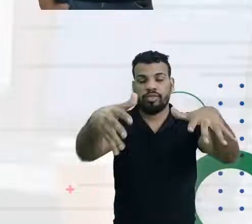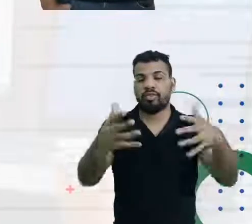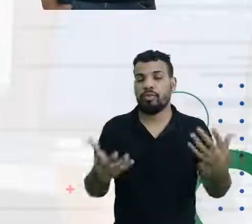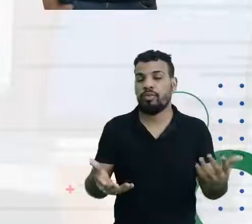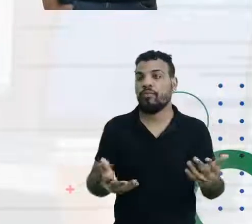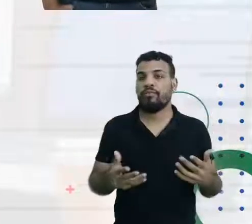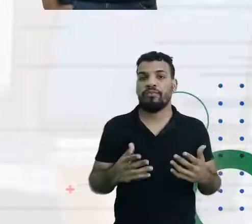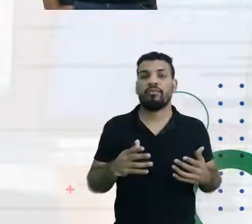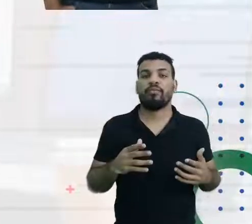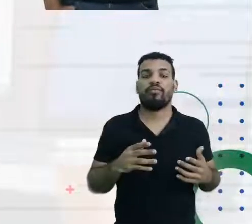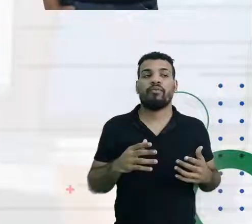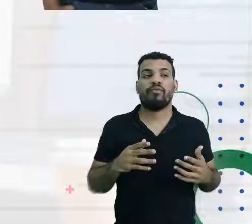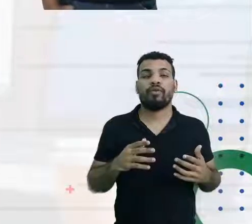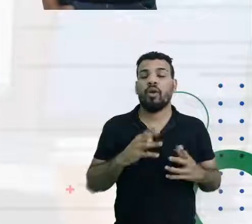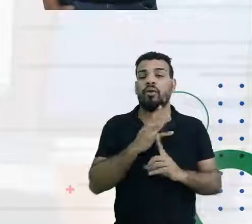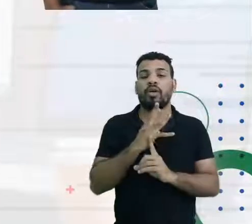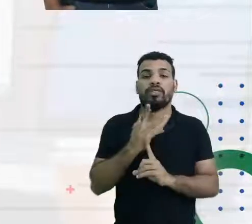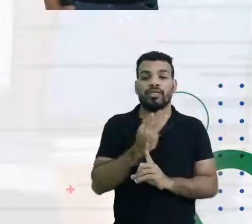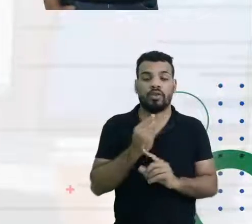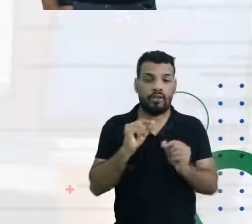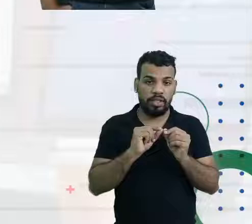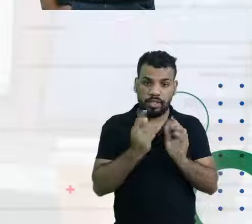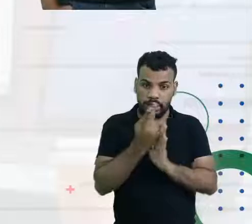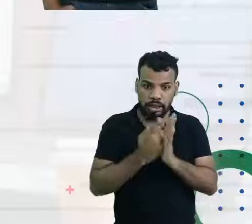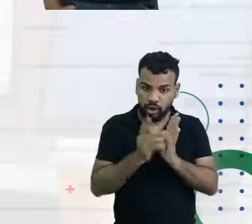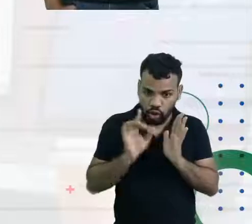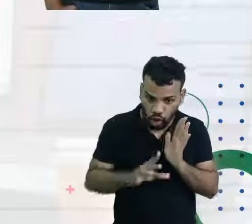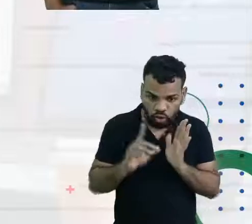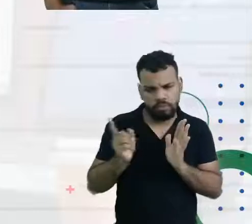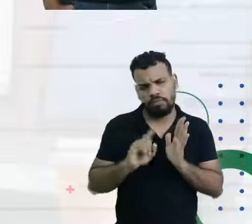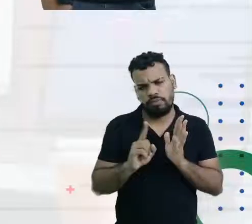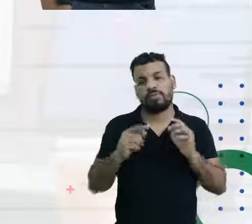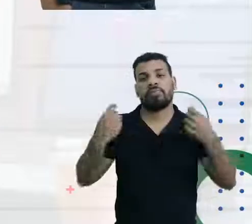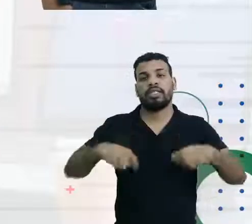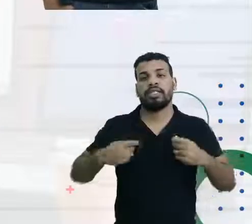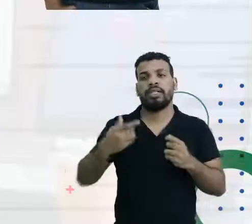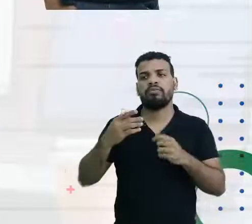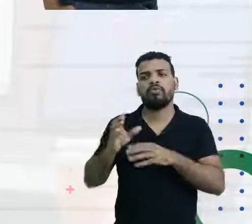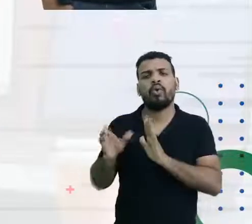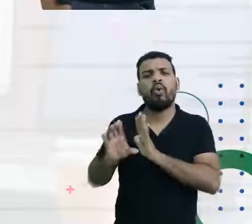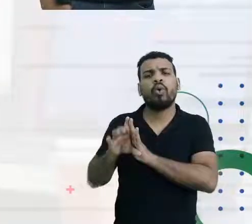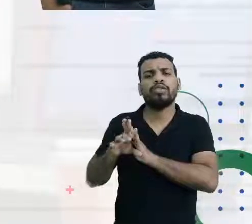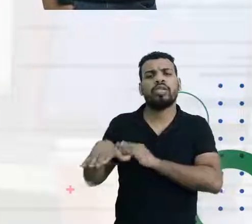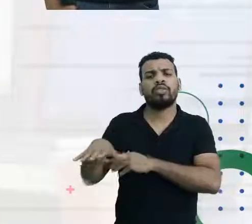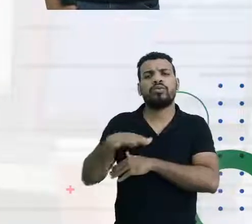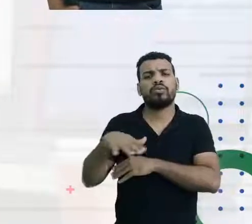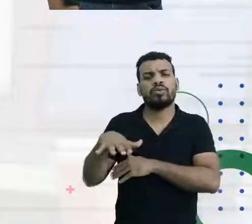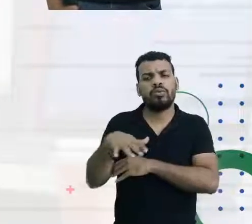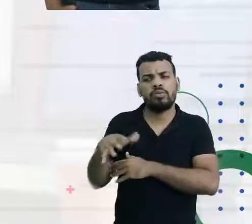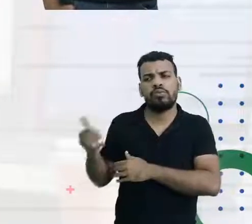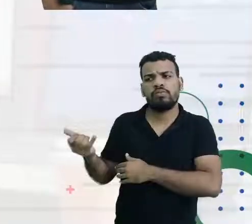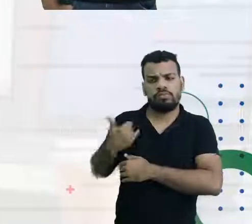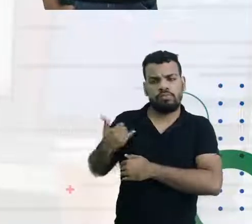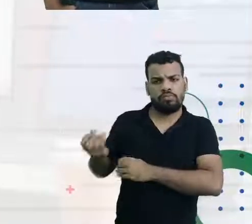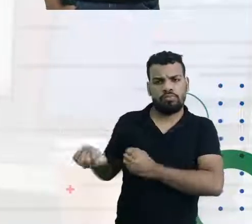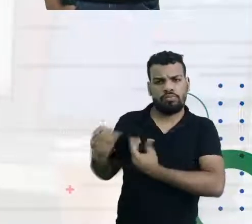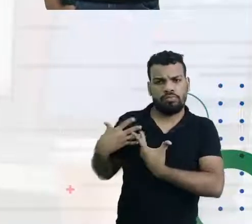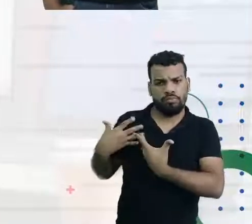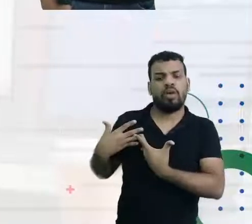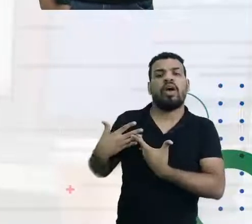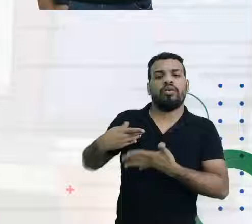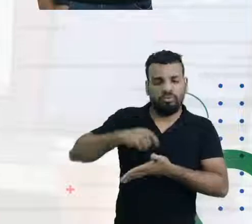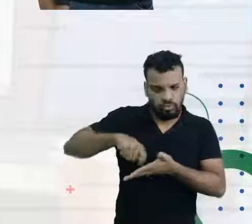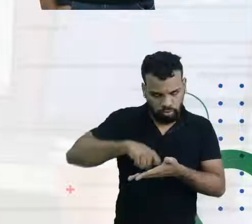ele não se preocupa somente em fazer o desenho. Ele tem que trazer os conceitos que foram passados para ele pela equipe